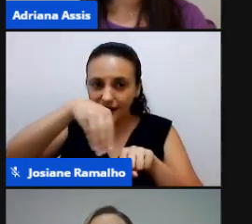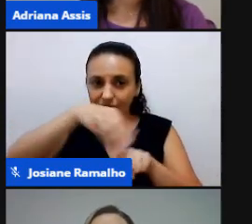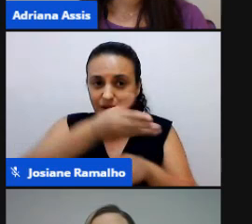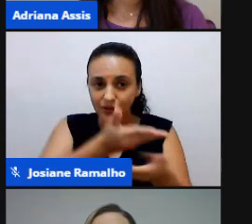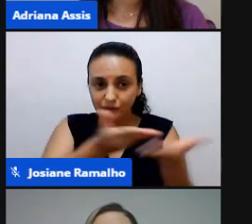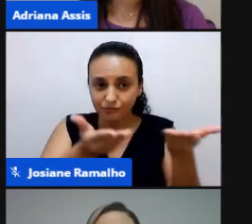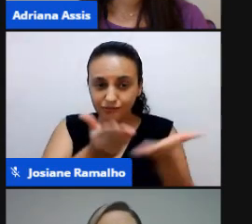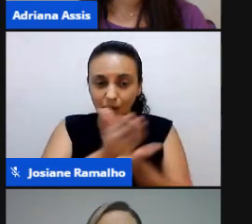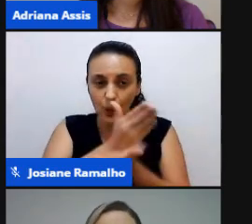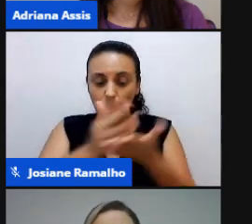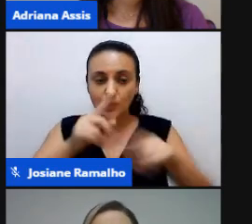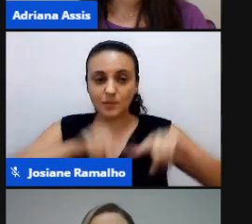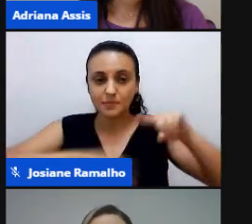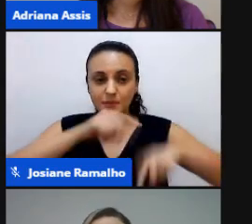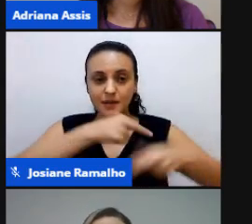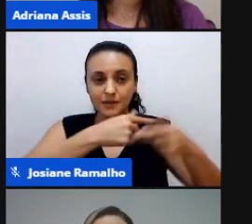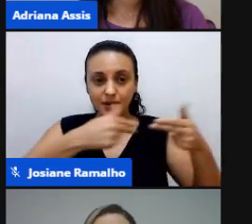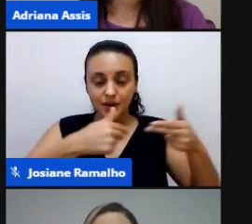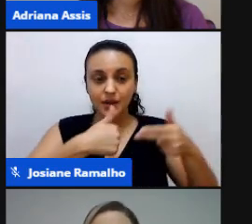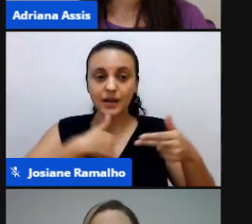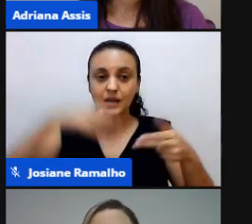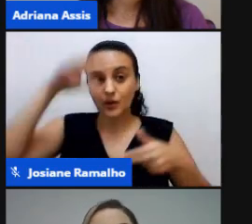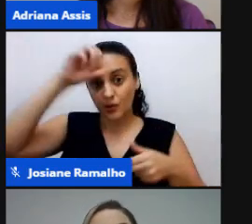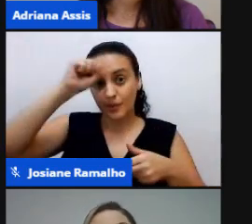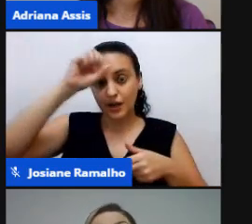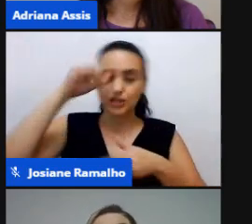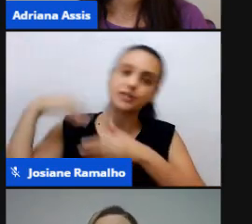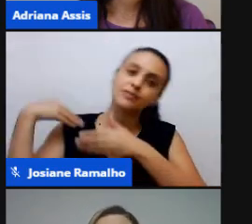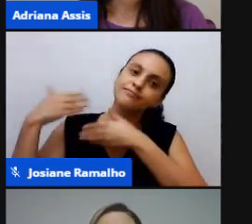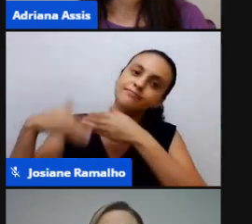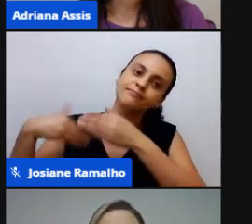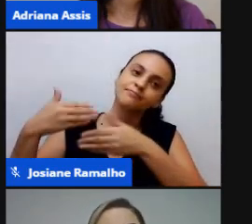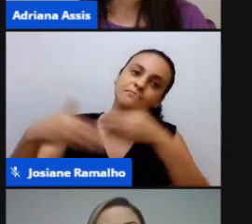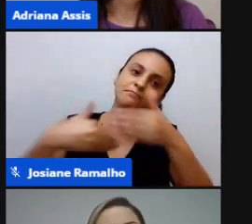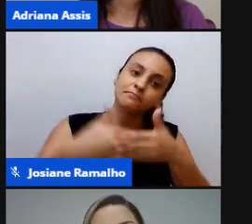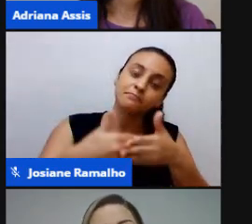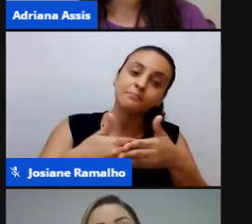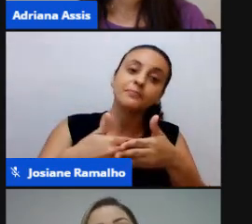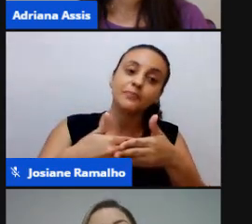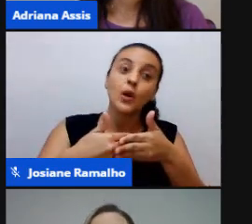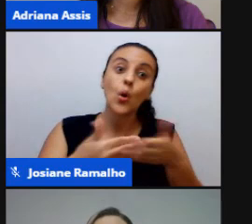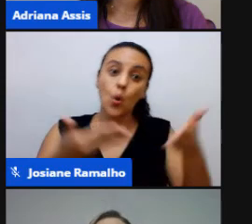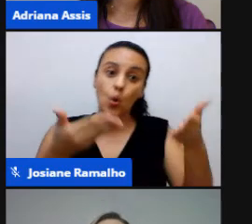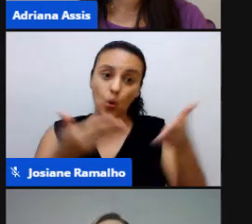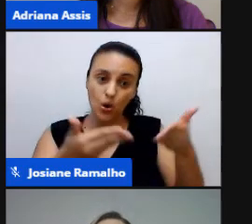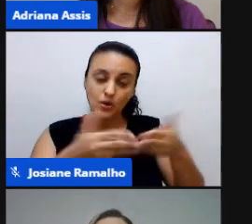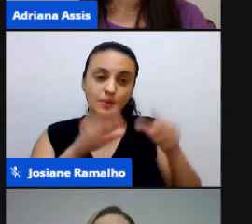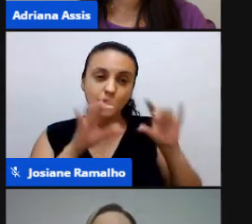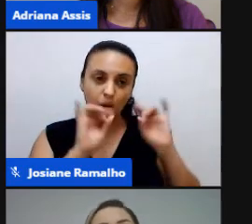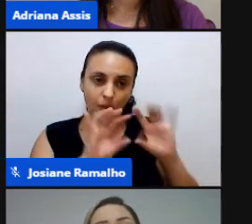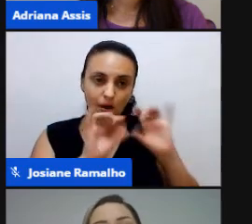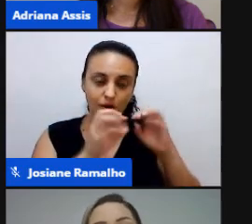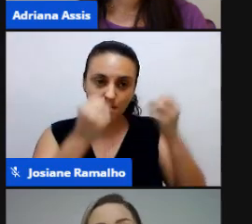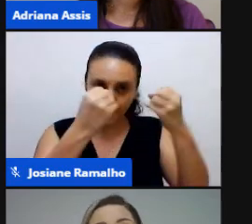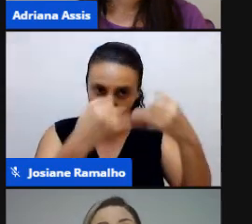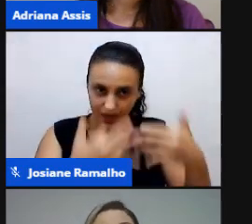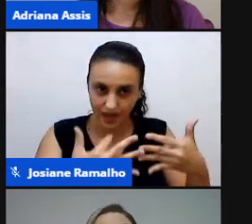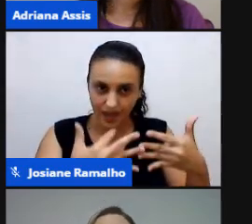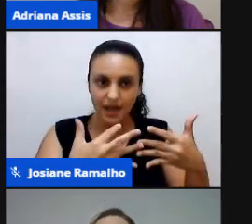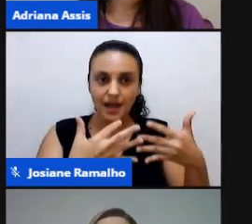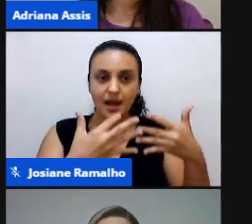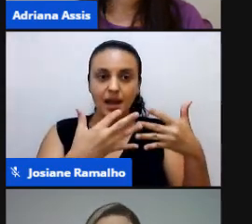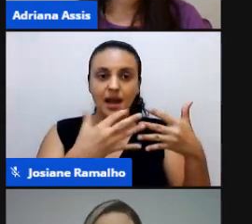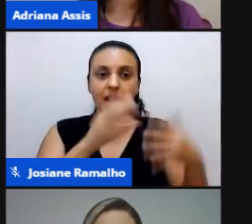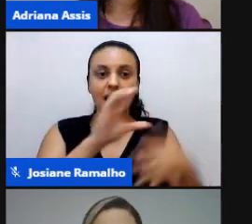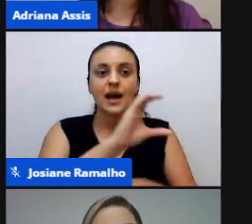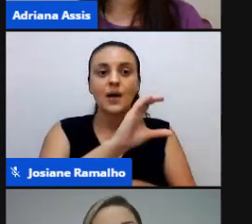ferramentas que eu pude aprender ao longo da minha trajetória, e especialmente hoje falando sobre a ferramenta que é a plataforma